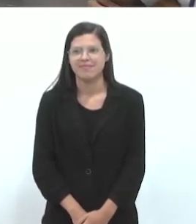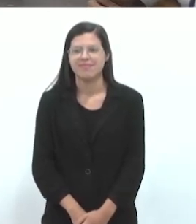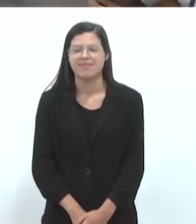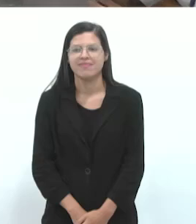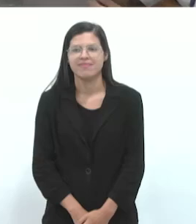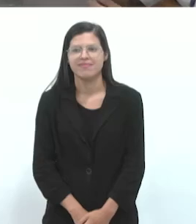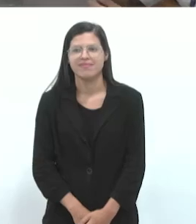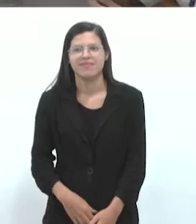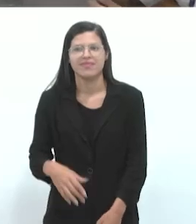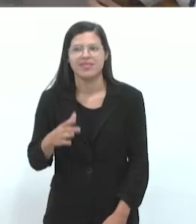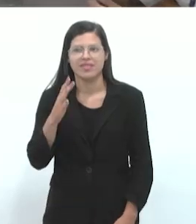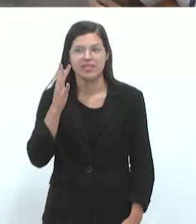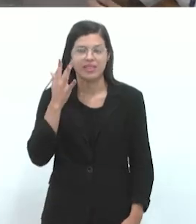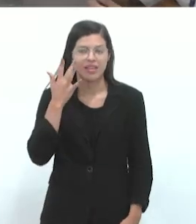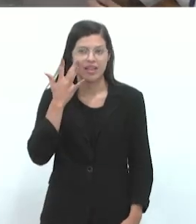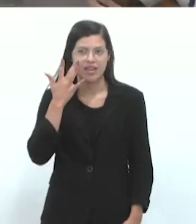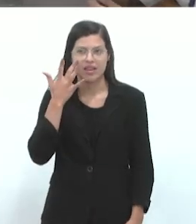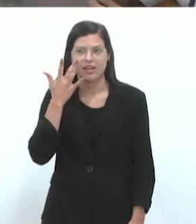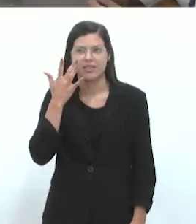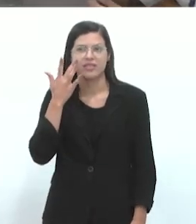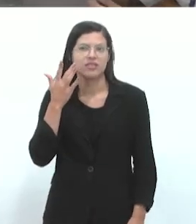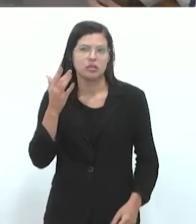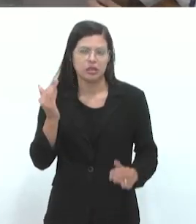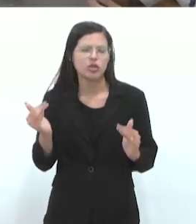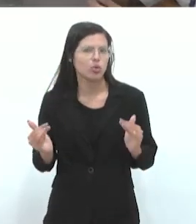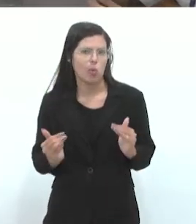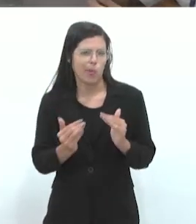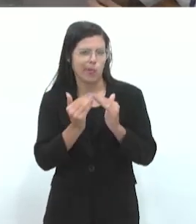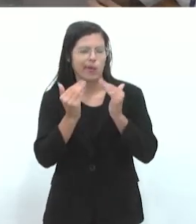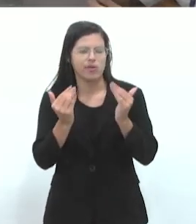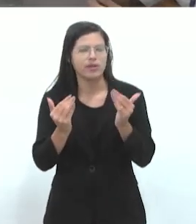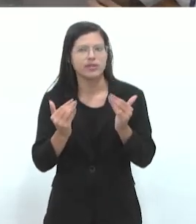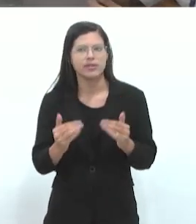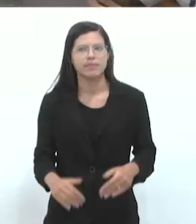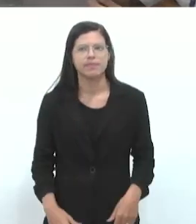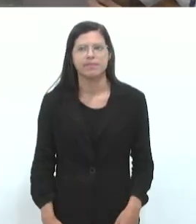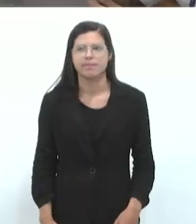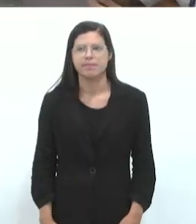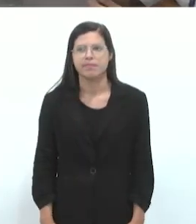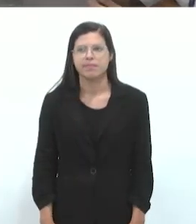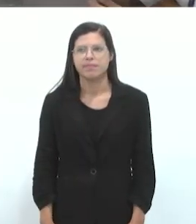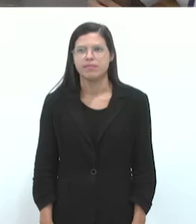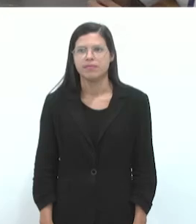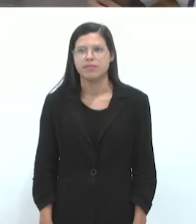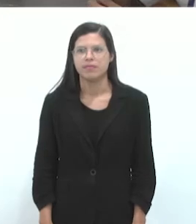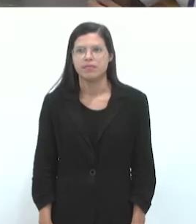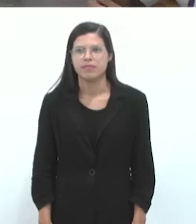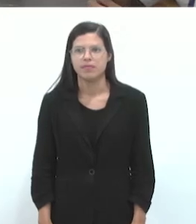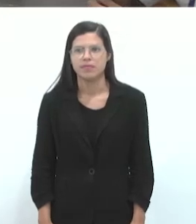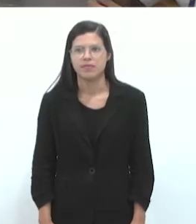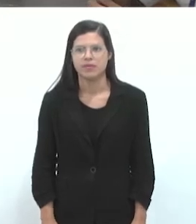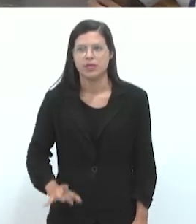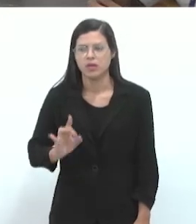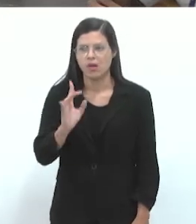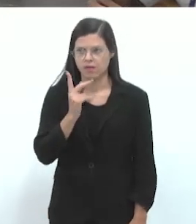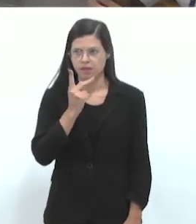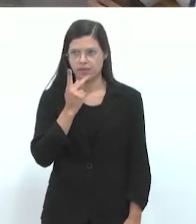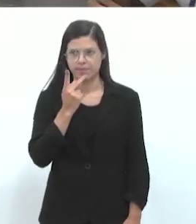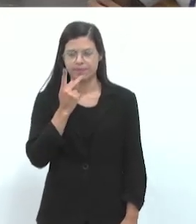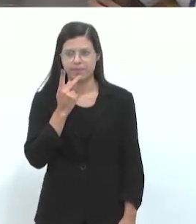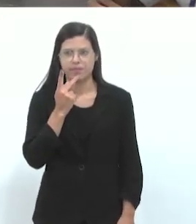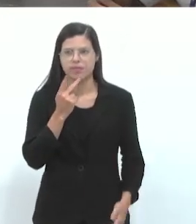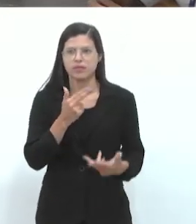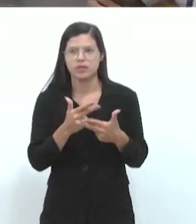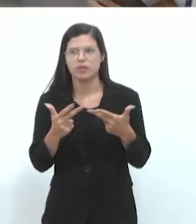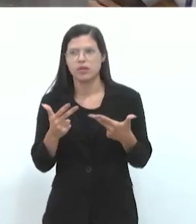gente Tem que apaziguar. está convergindo e o queria só ressaltar, né, o deputado Rodrigo Amorim, ele ressaltou que a gente, todos